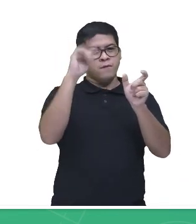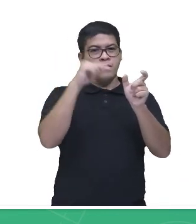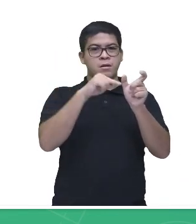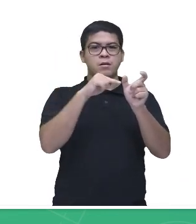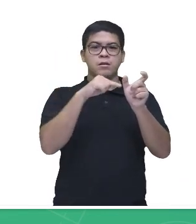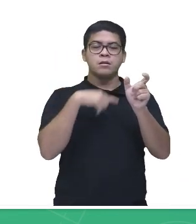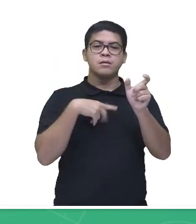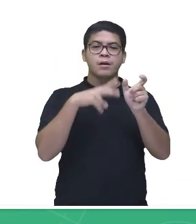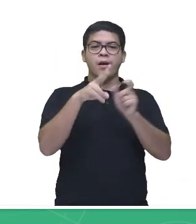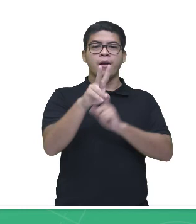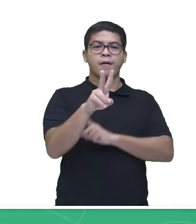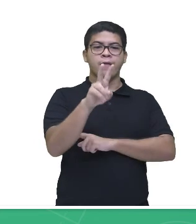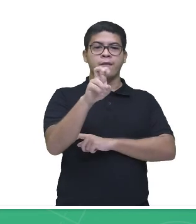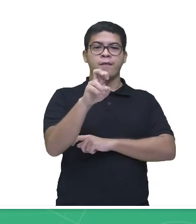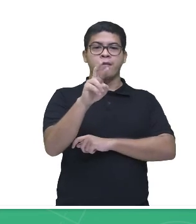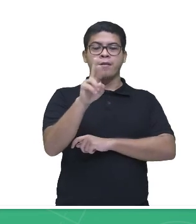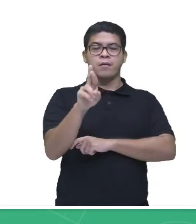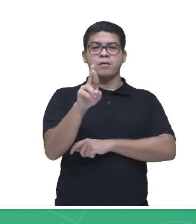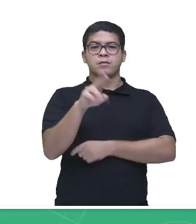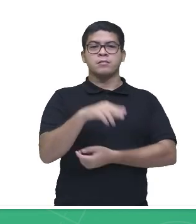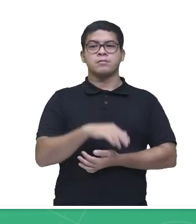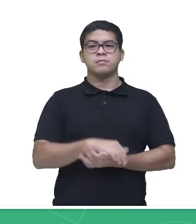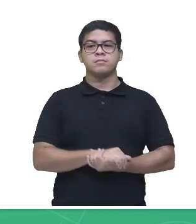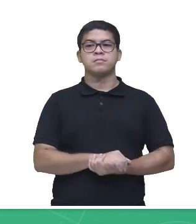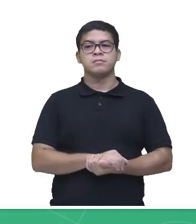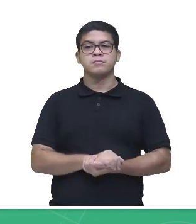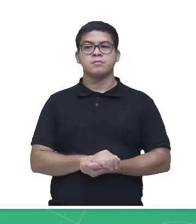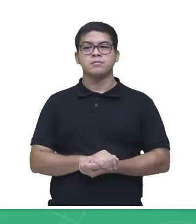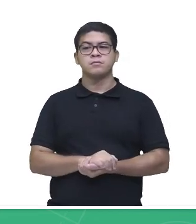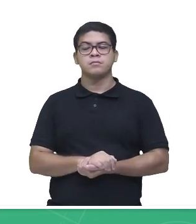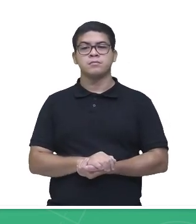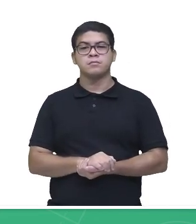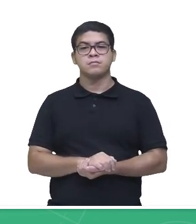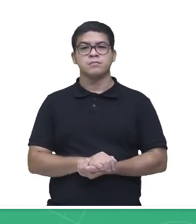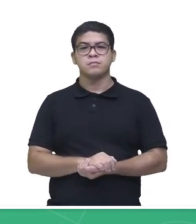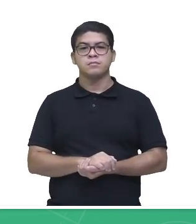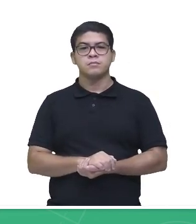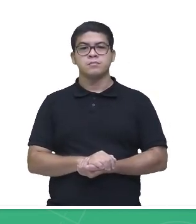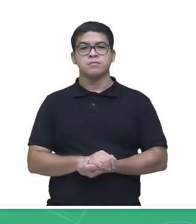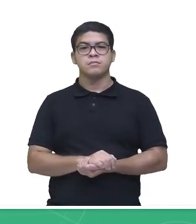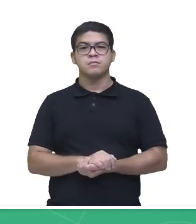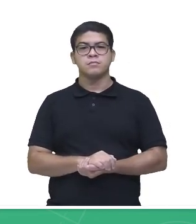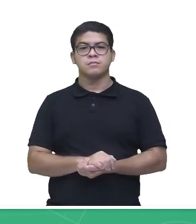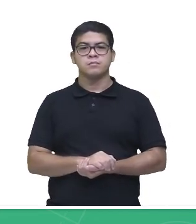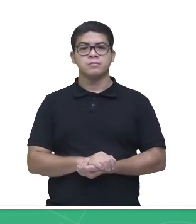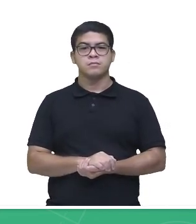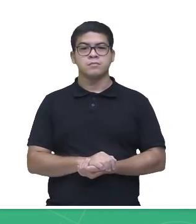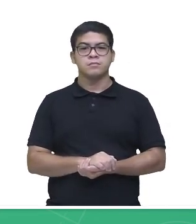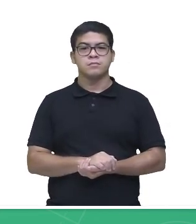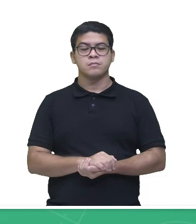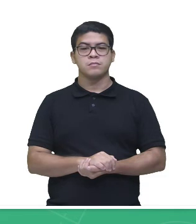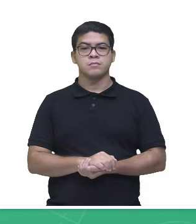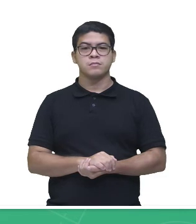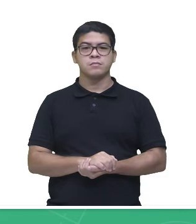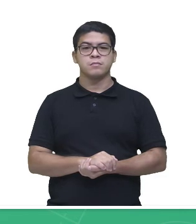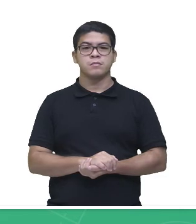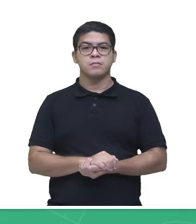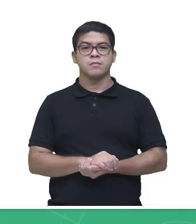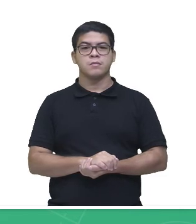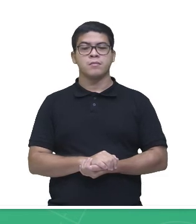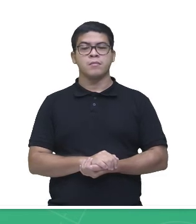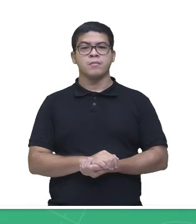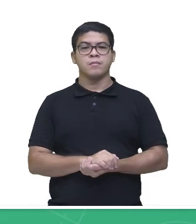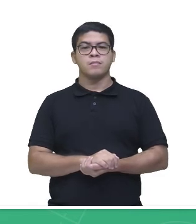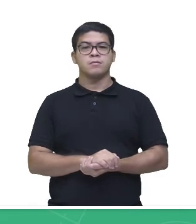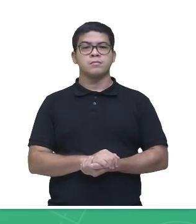verbo ver? Visto. Claro, no espanhol é a mesma coisa. Só muda a pronúncia, né? Porque, afinal de contas, o